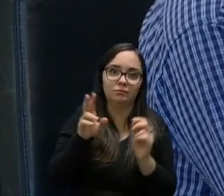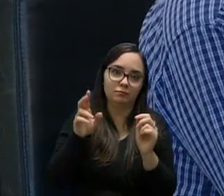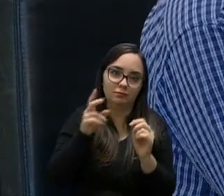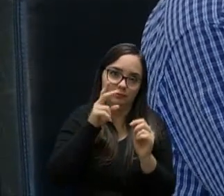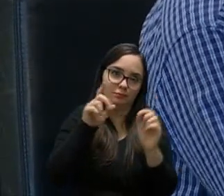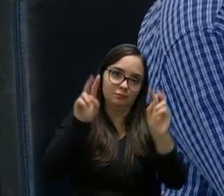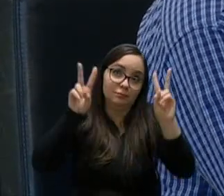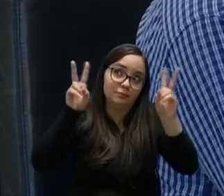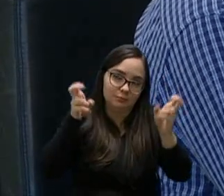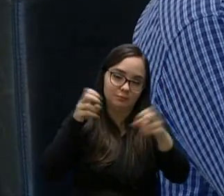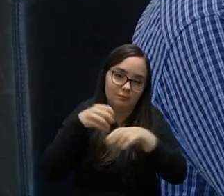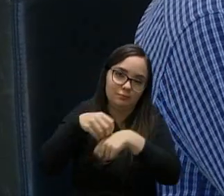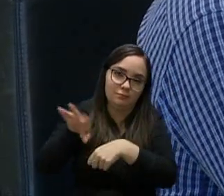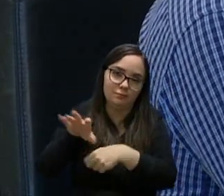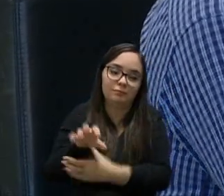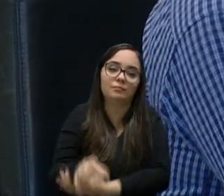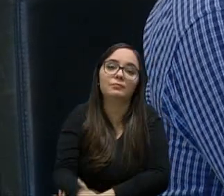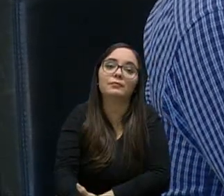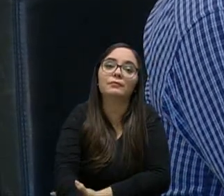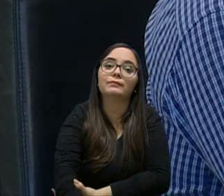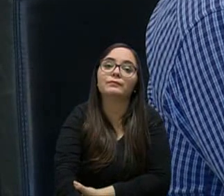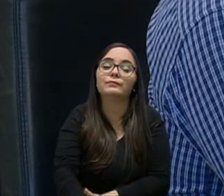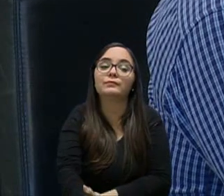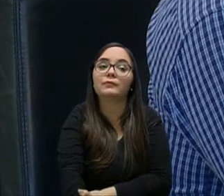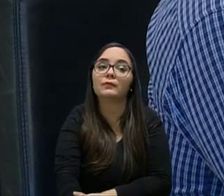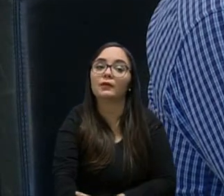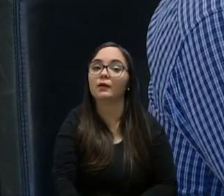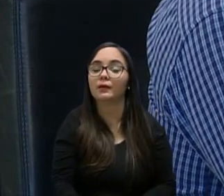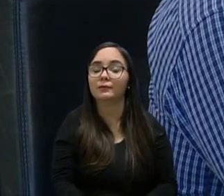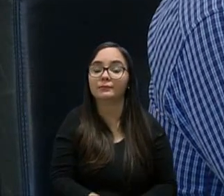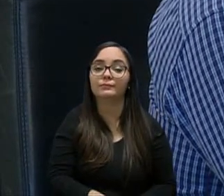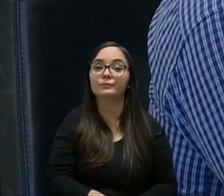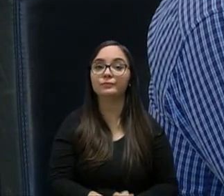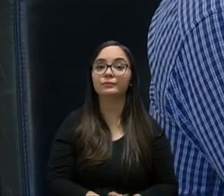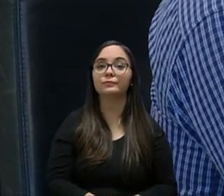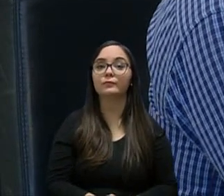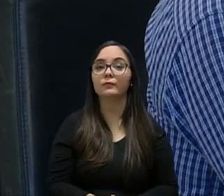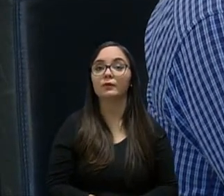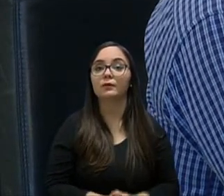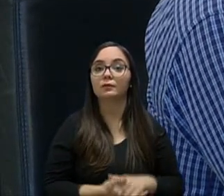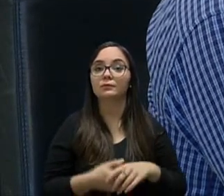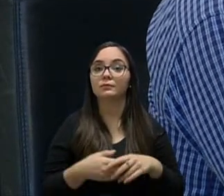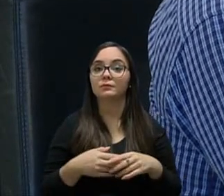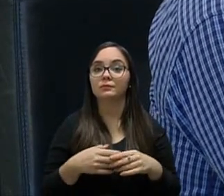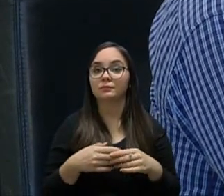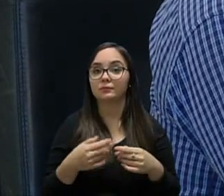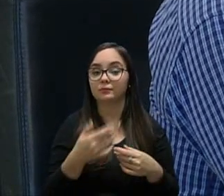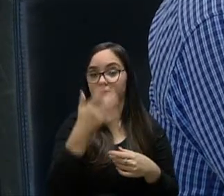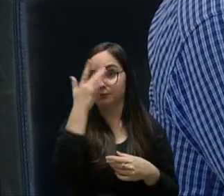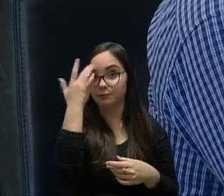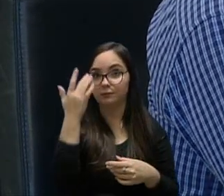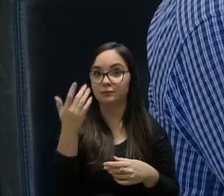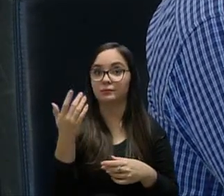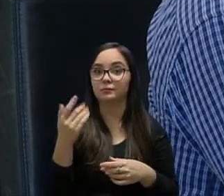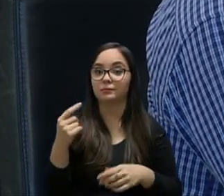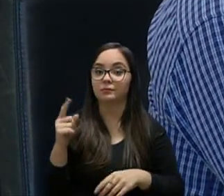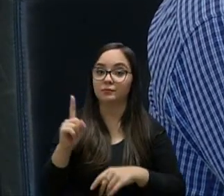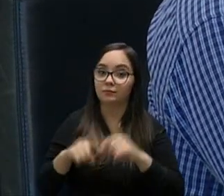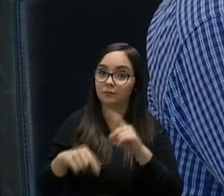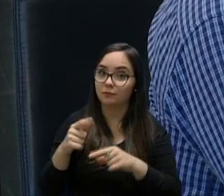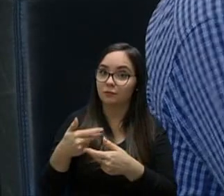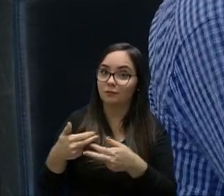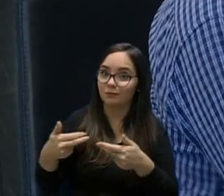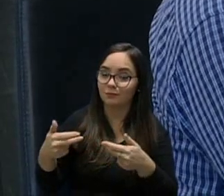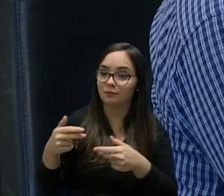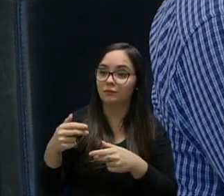entre parentes etc grifado que e a instrumentadora o instrumentador seja